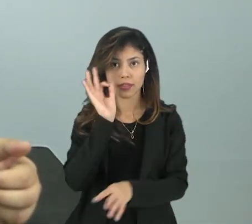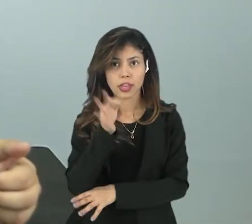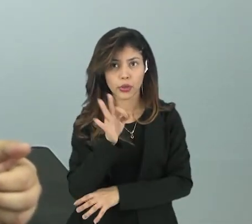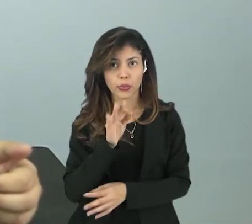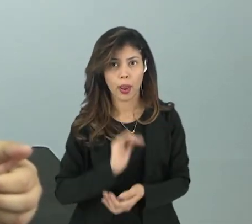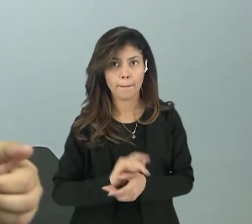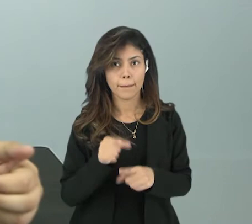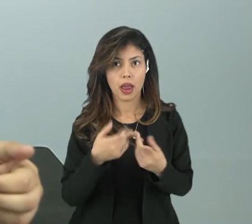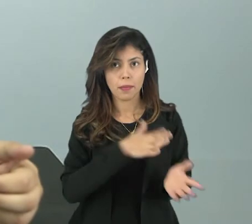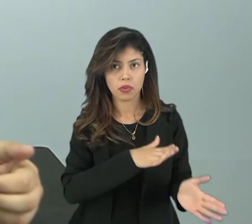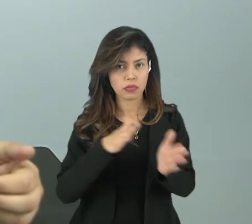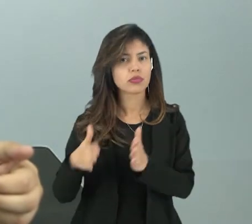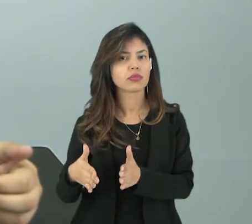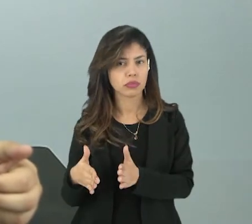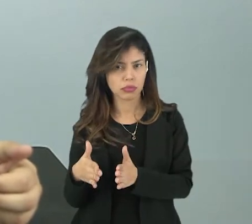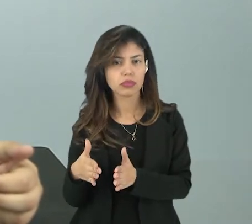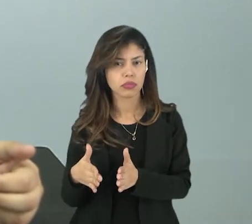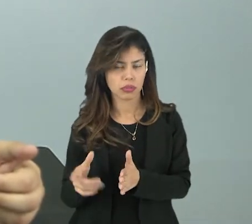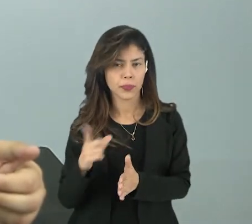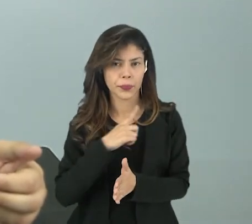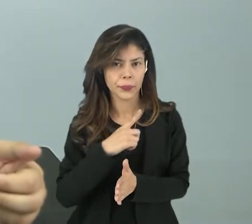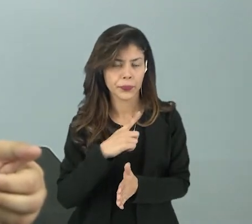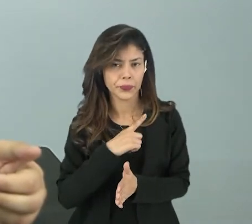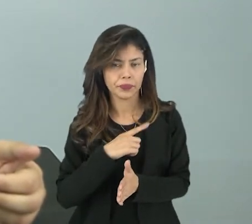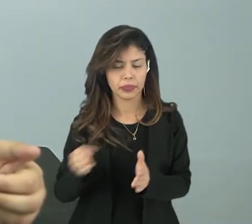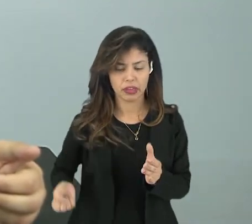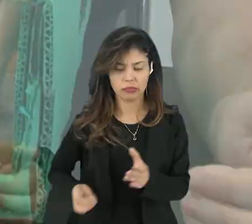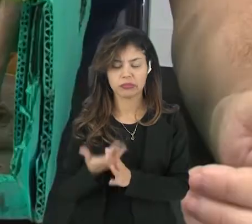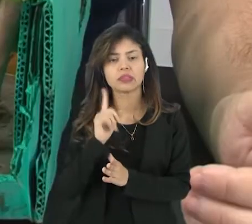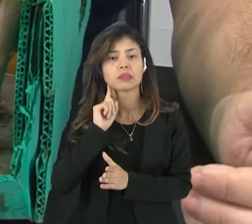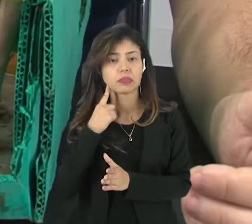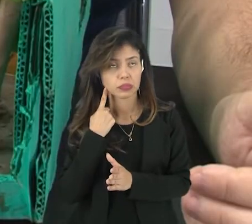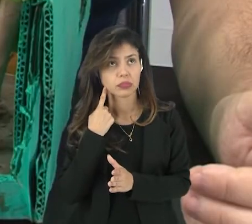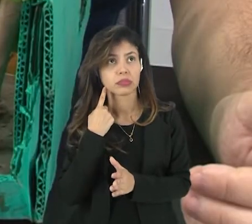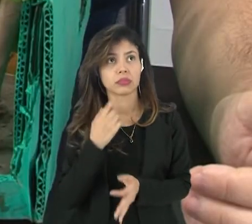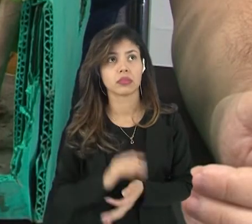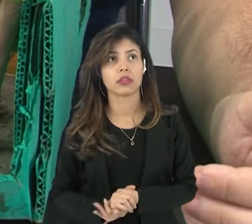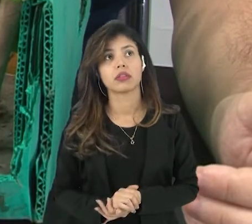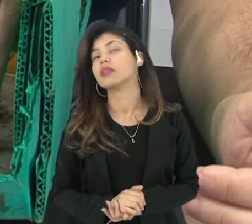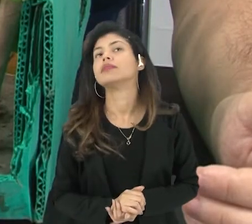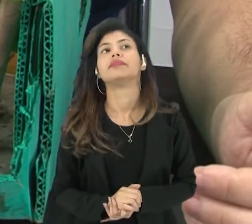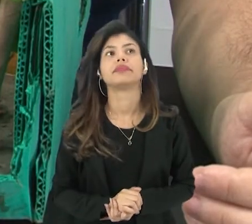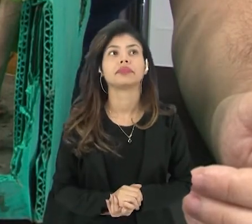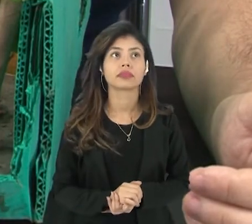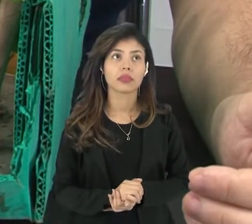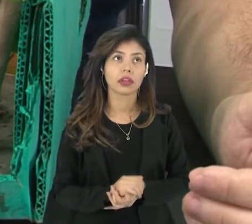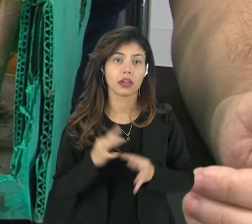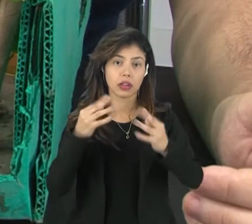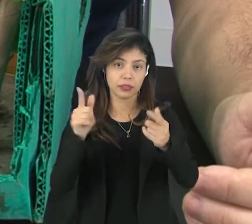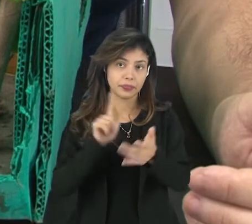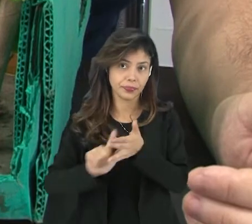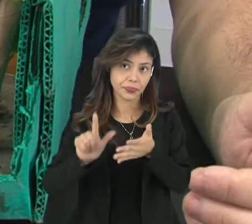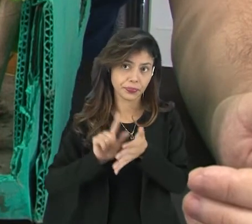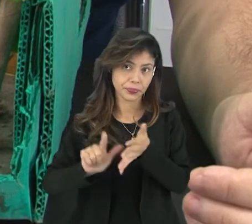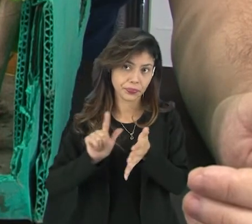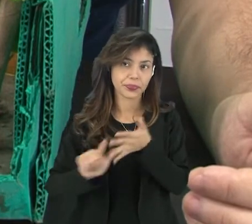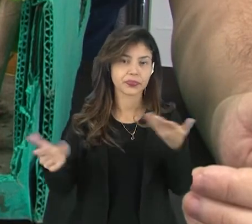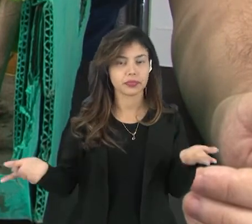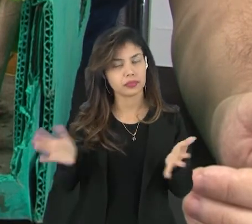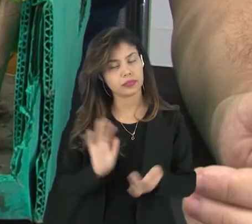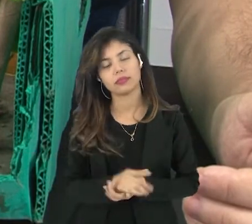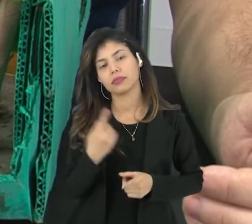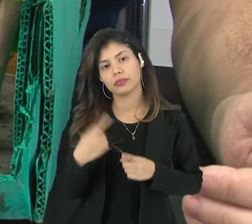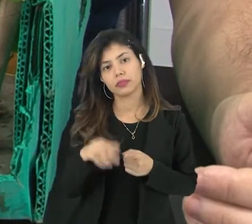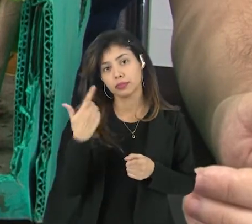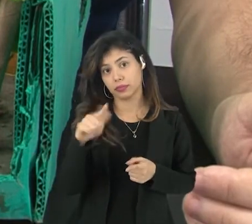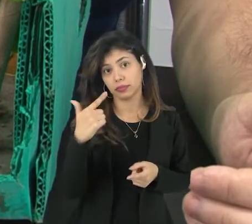partir do momento que o homem degrada, o homem joga lixo, a gente observa aqui, ó, que aqui tá tudo limpo, ó. Porque aqui